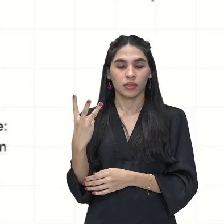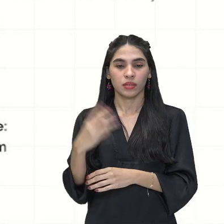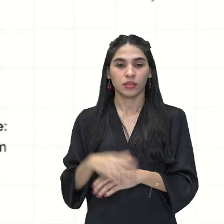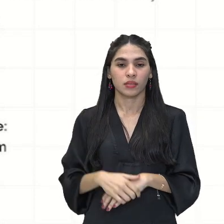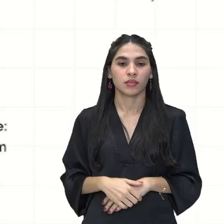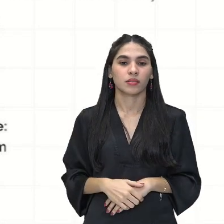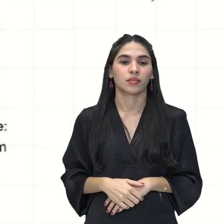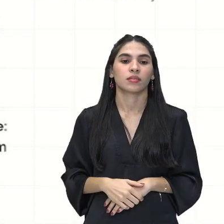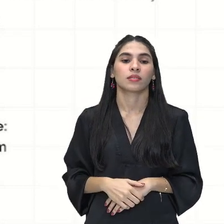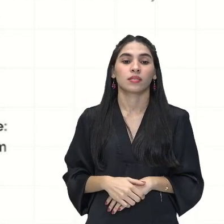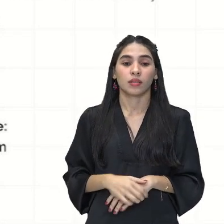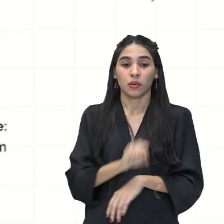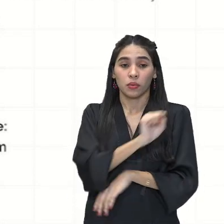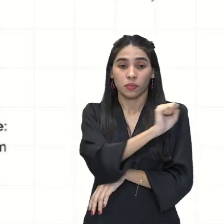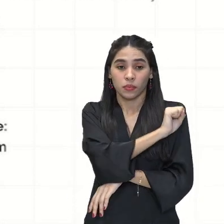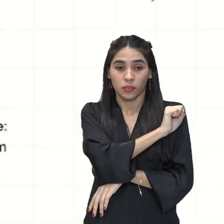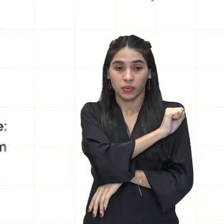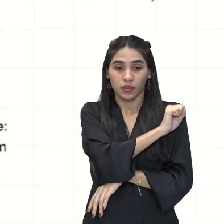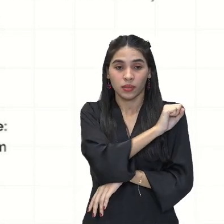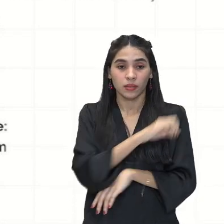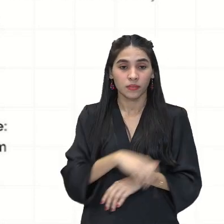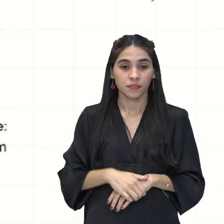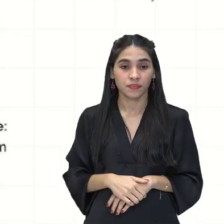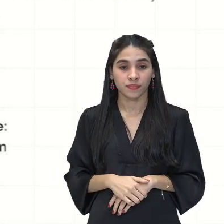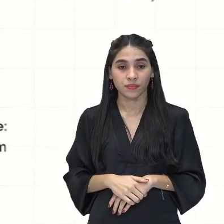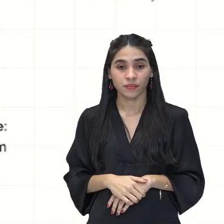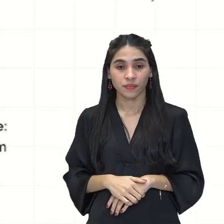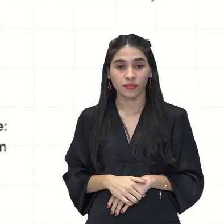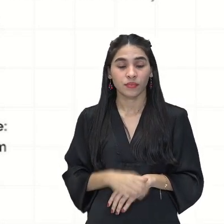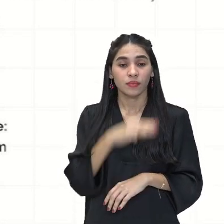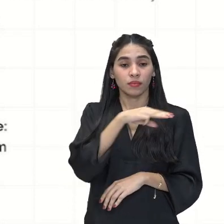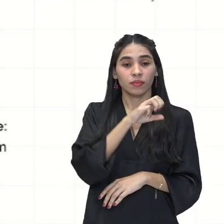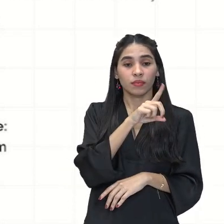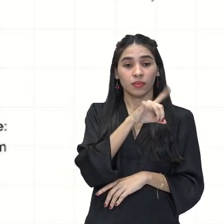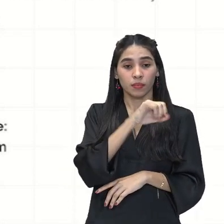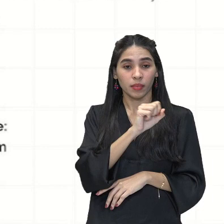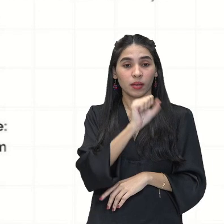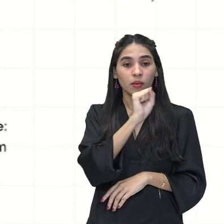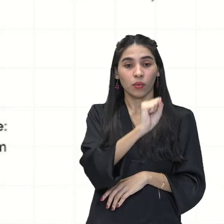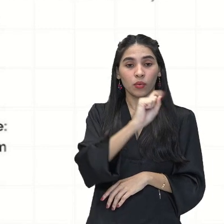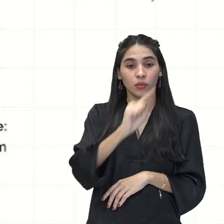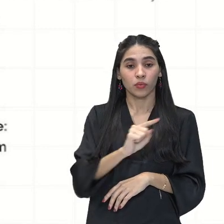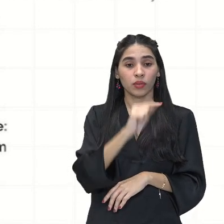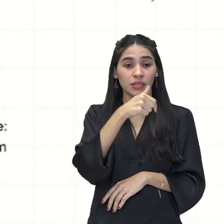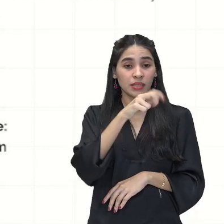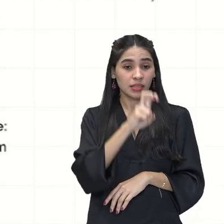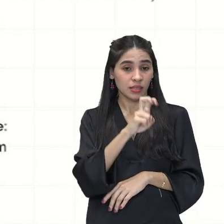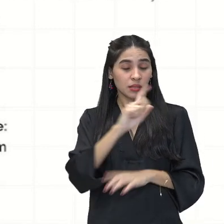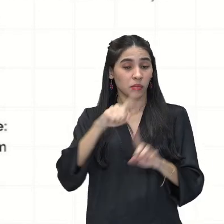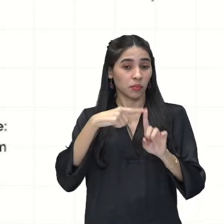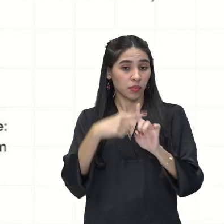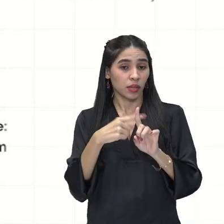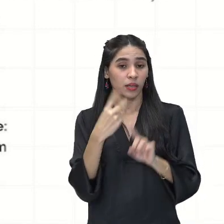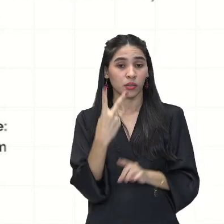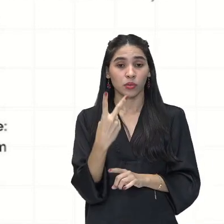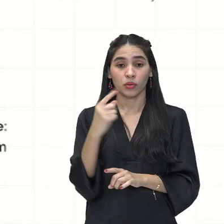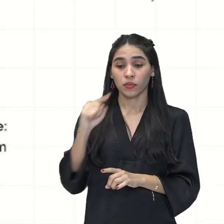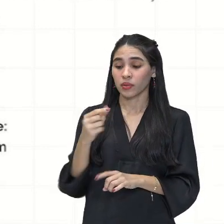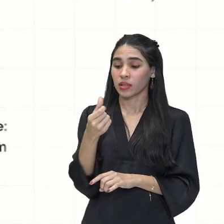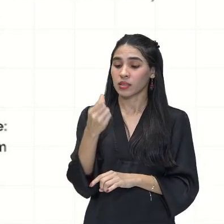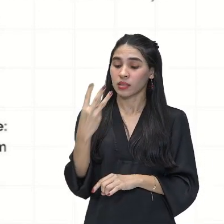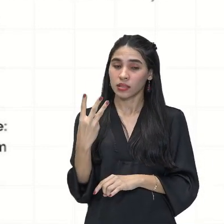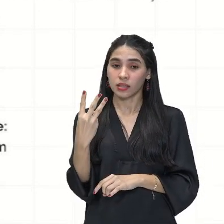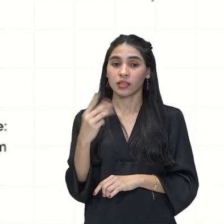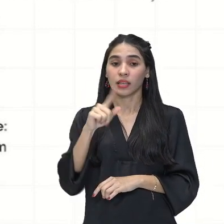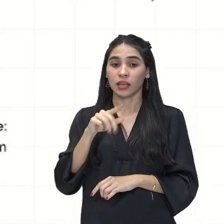2,83. Quando chegamos no 8º ano, a média foi de 8,75, mais o desvio padrão, né,